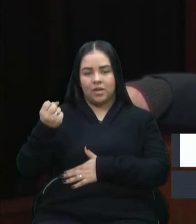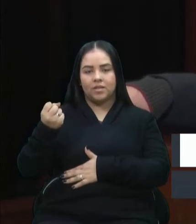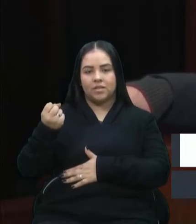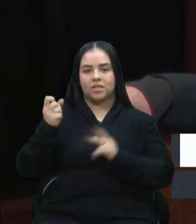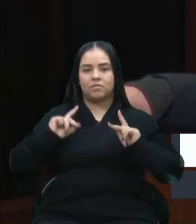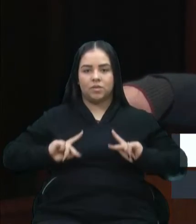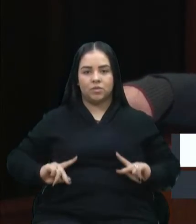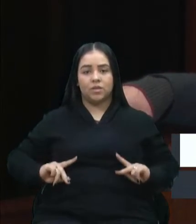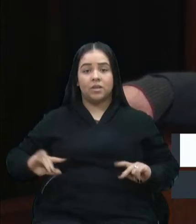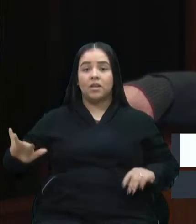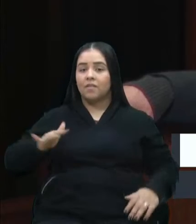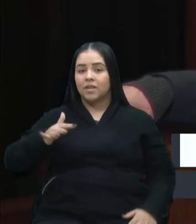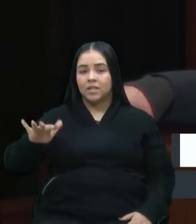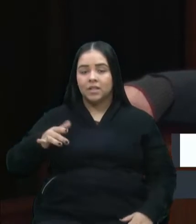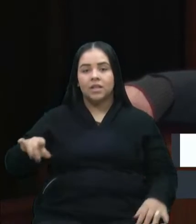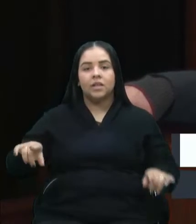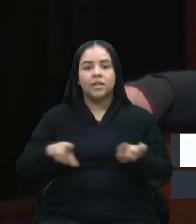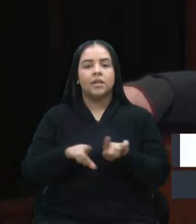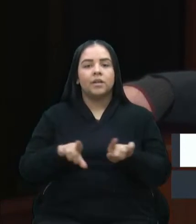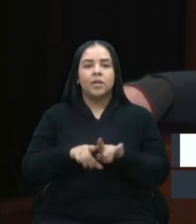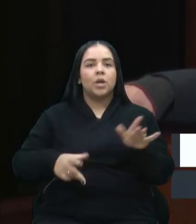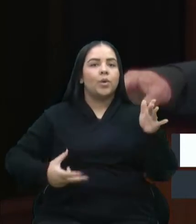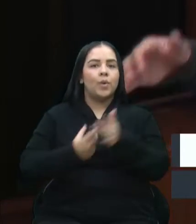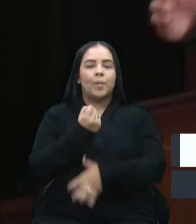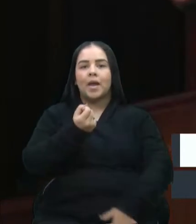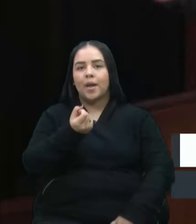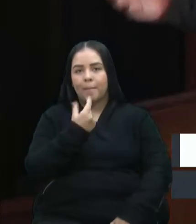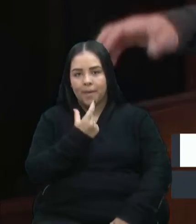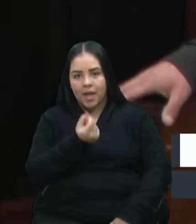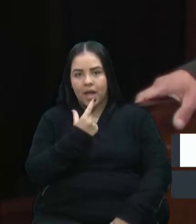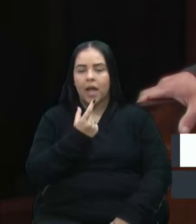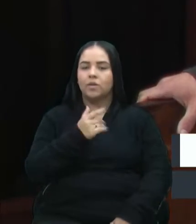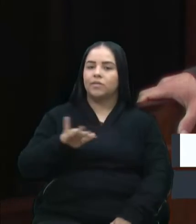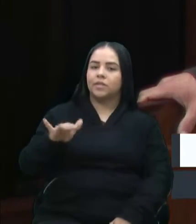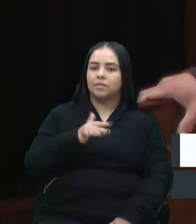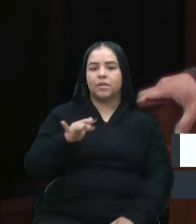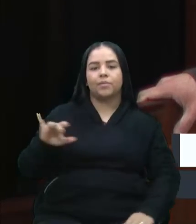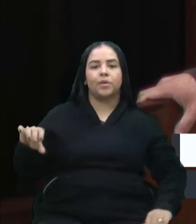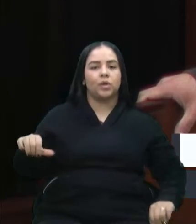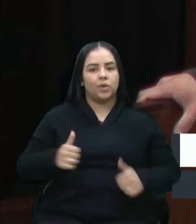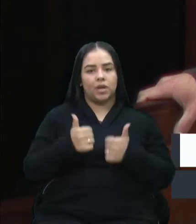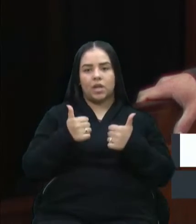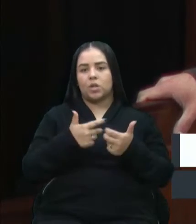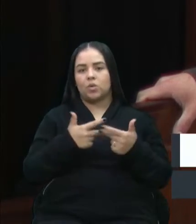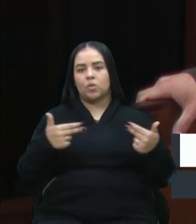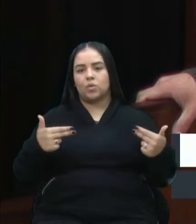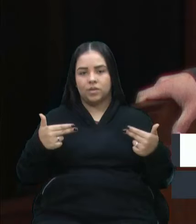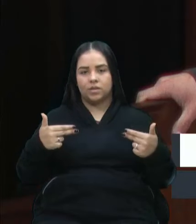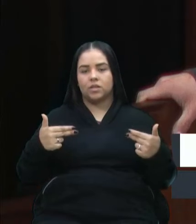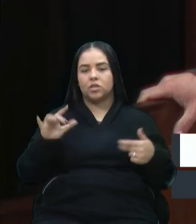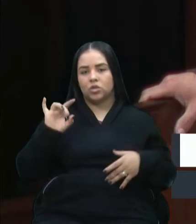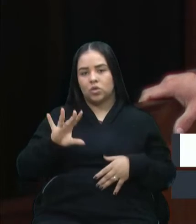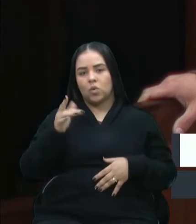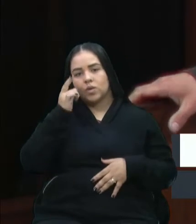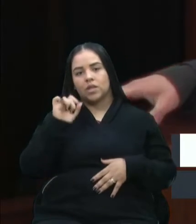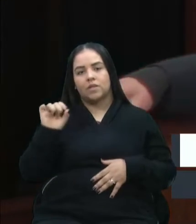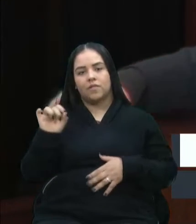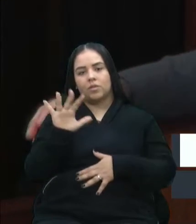e muitas vezes para compras de medicamentos, às vezes por melhorias, compras de equipamentos que só agregam valores.